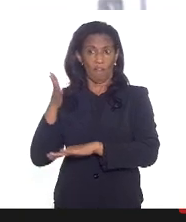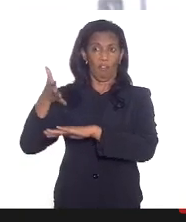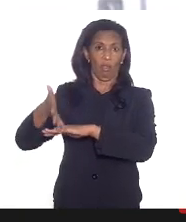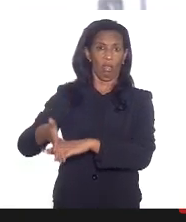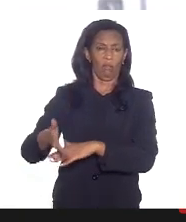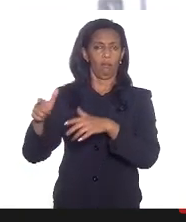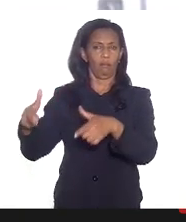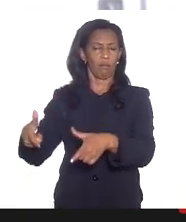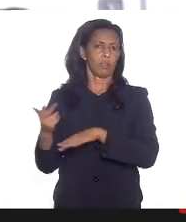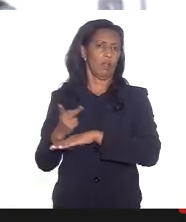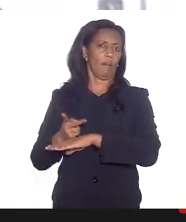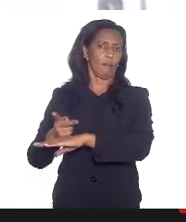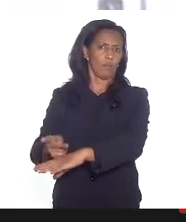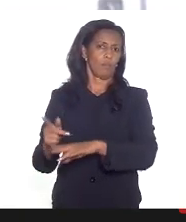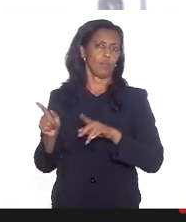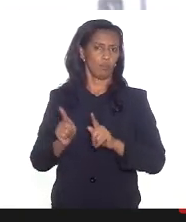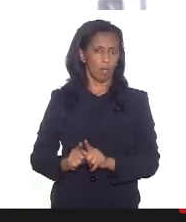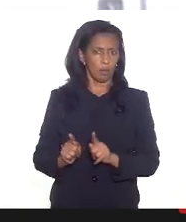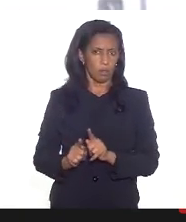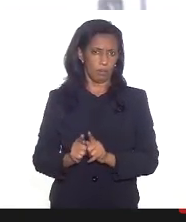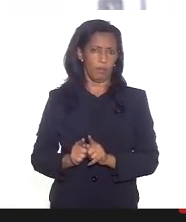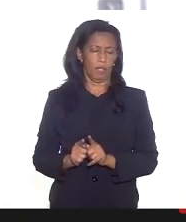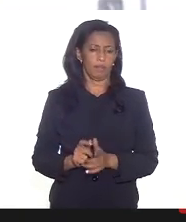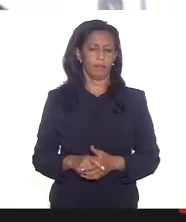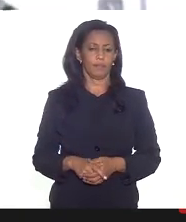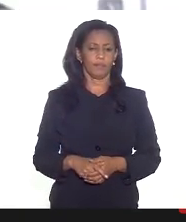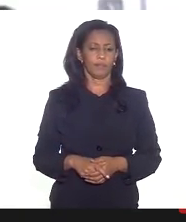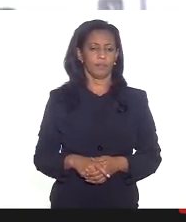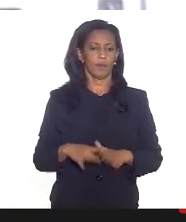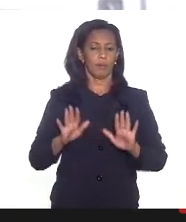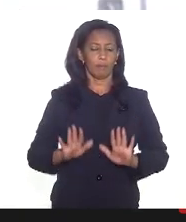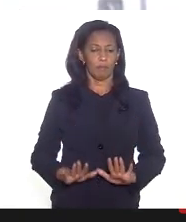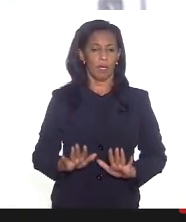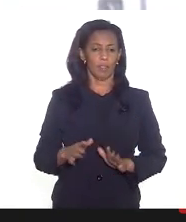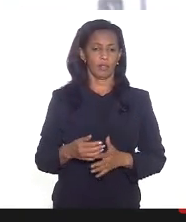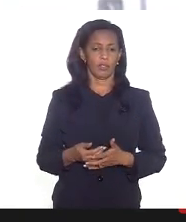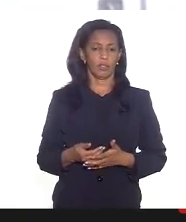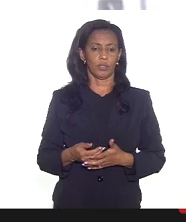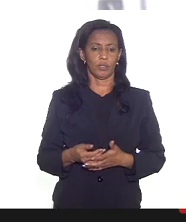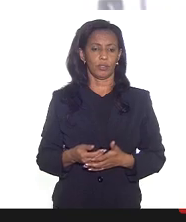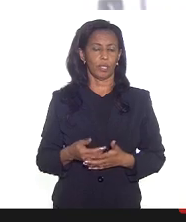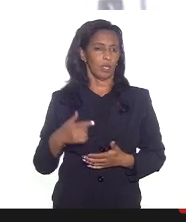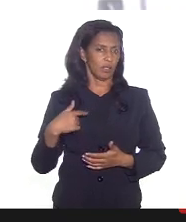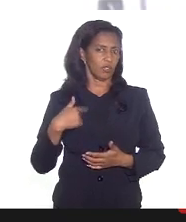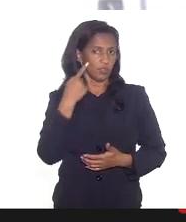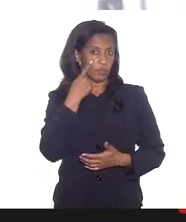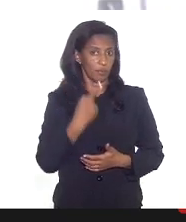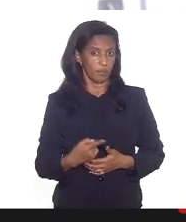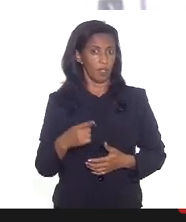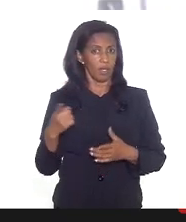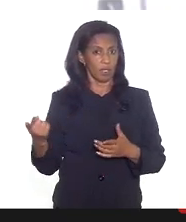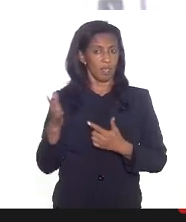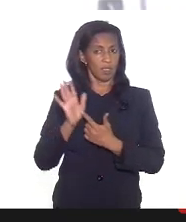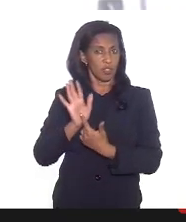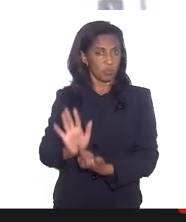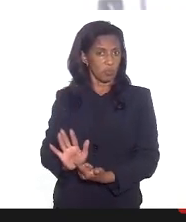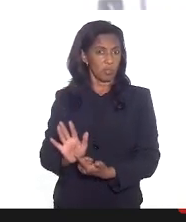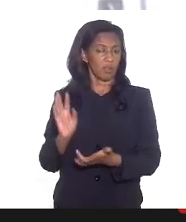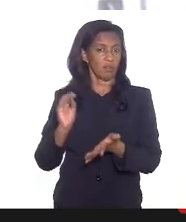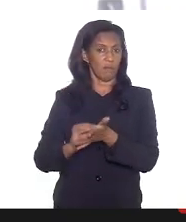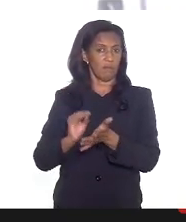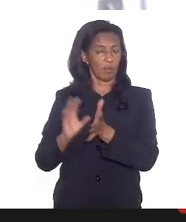fosse privilegiado por essa vacina fosse fazer a busca nessas unidades Mas se a gente leva em consideração que esta exposição desnecessária